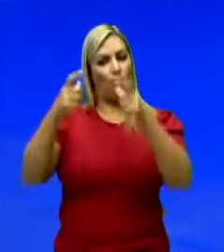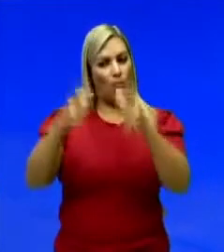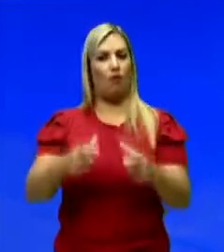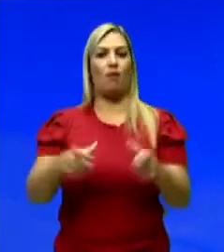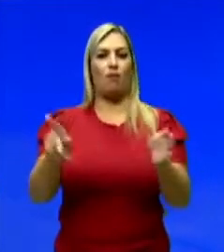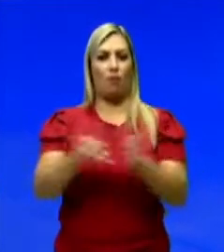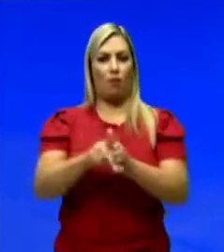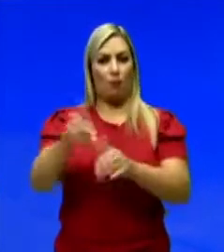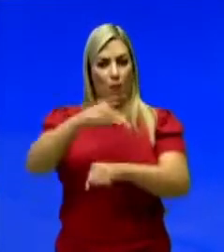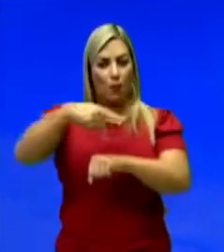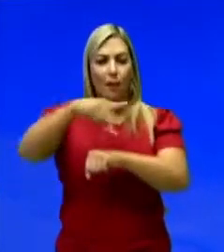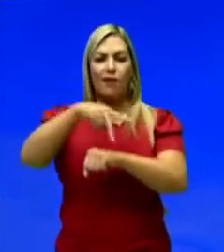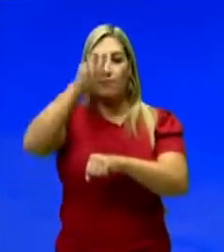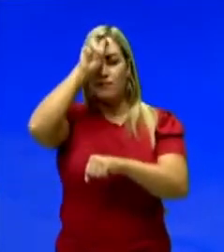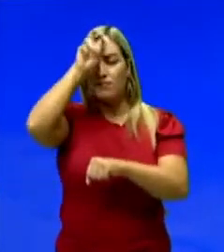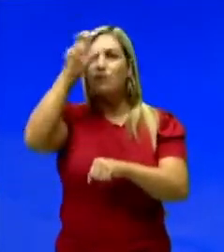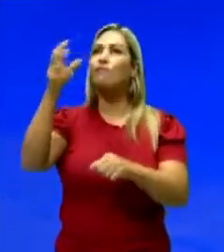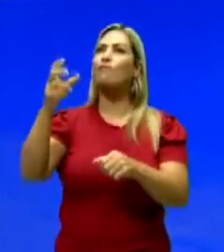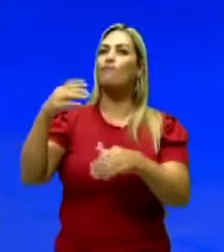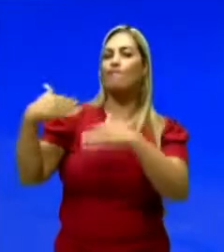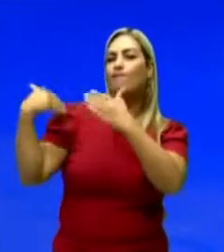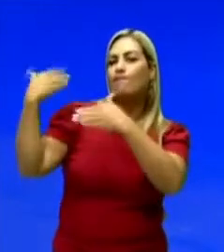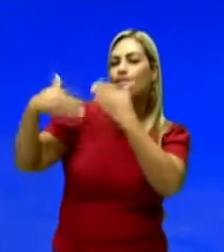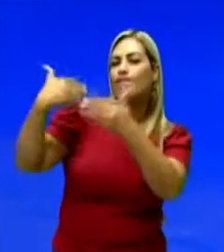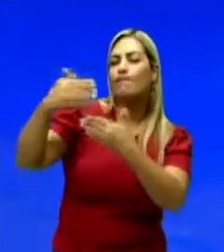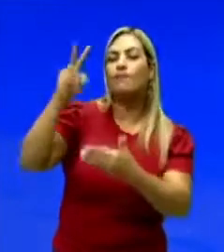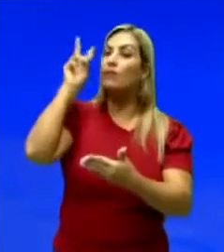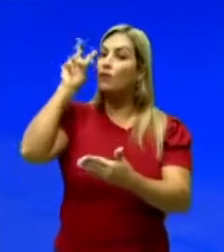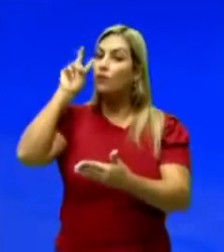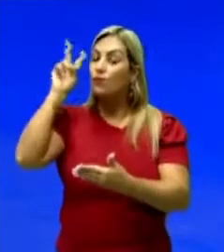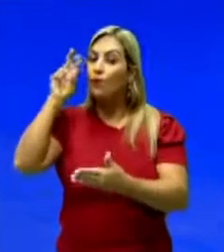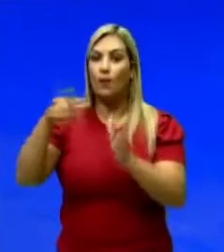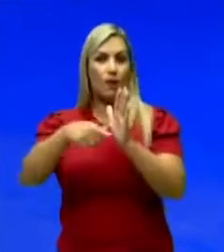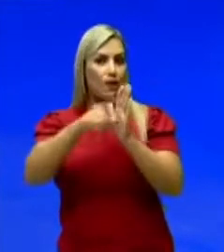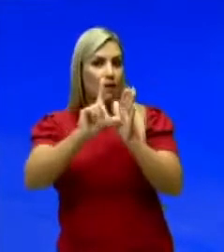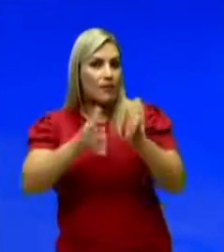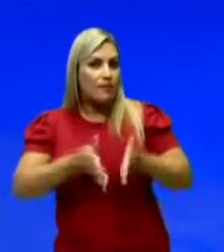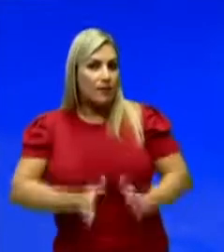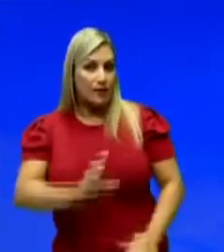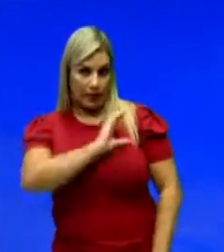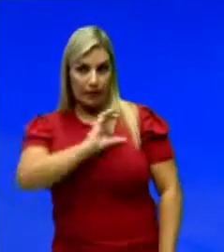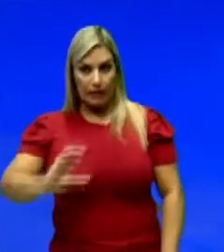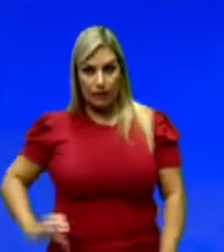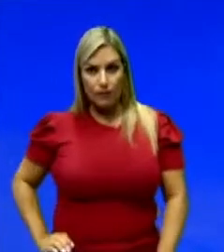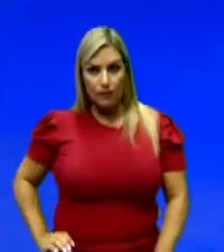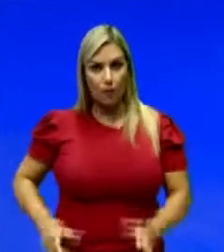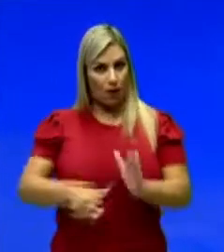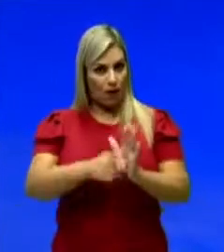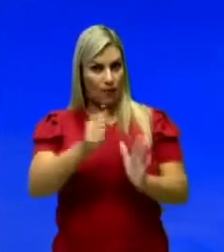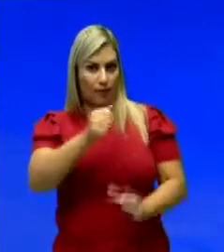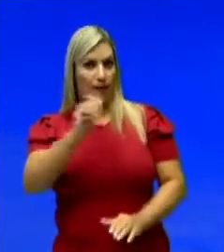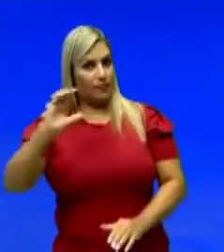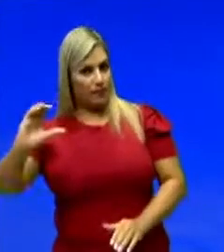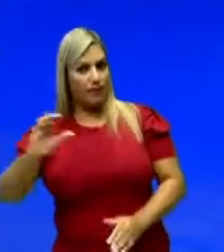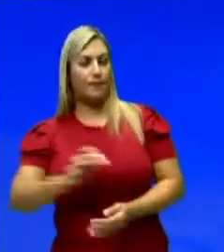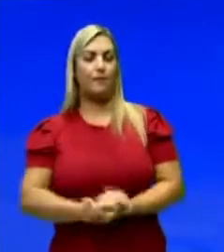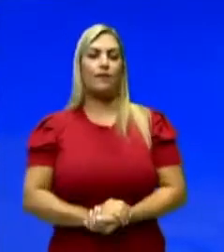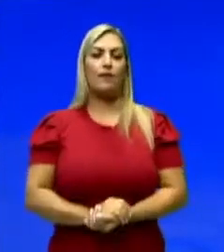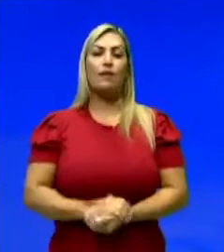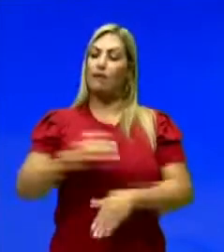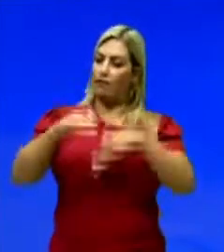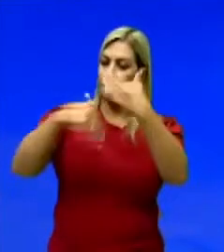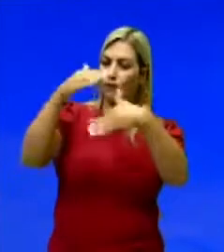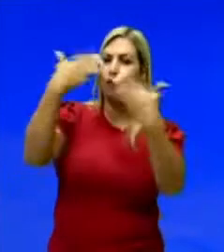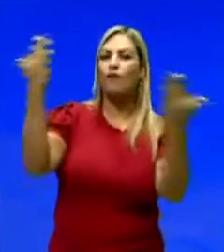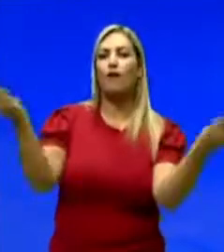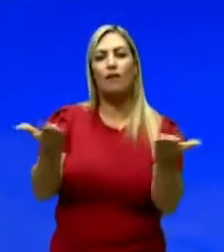que é que começou com o processo histórico antes do nascimento de cristo e se desenvolve até hoje então